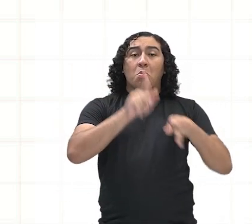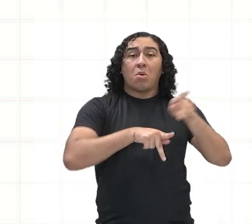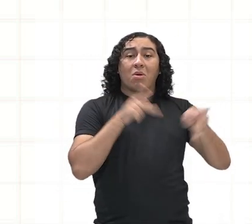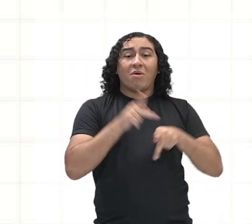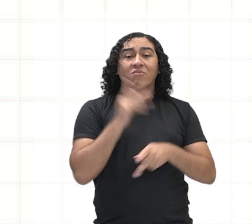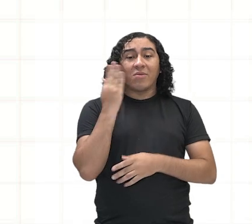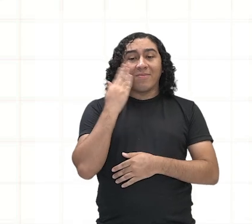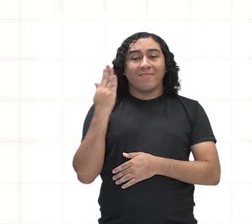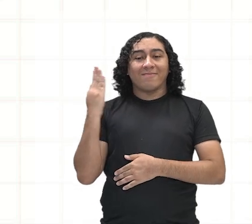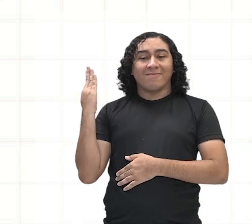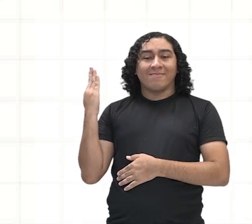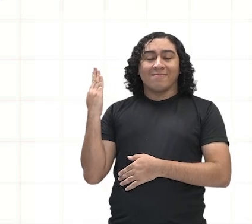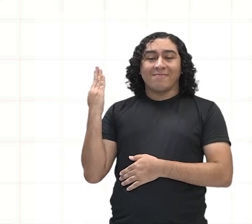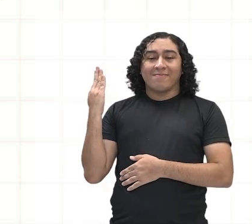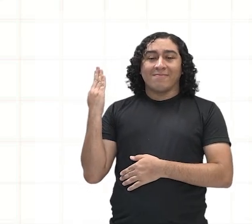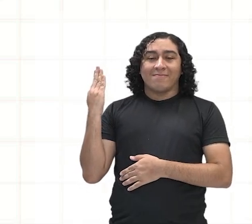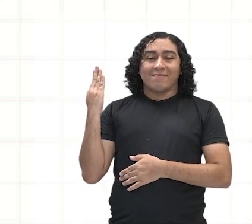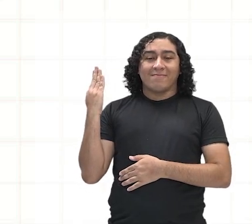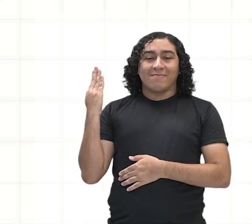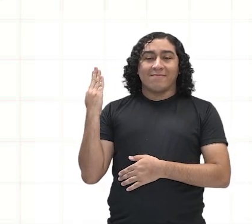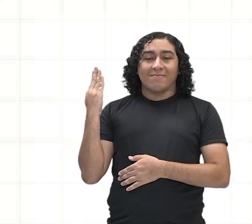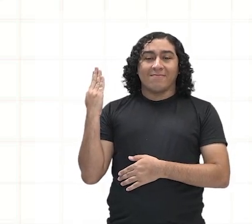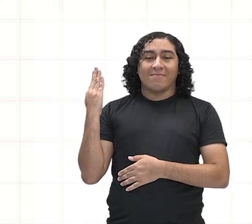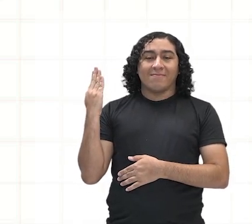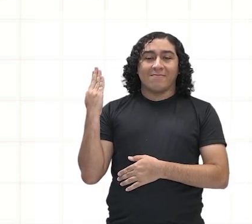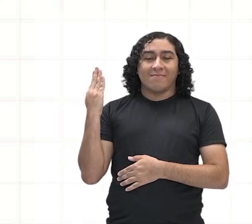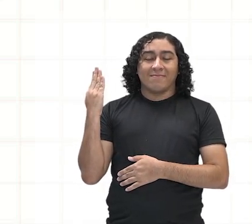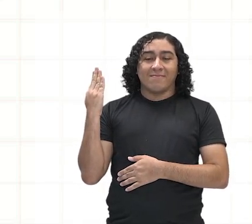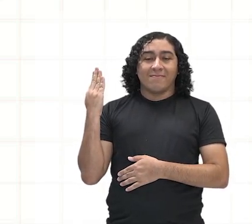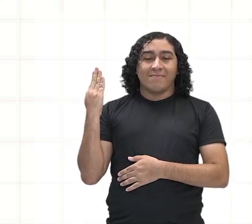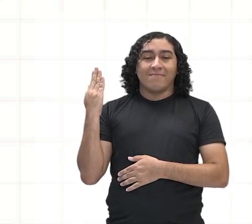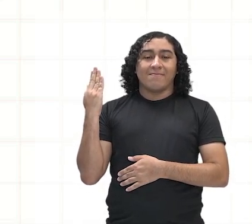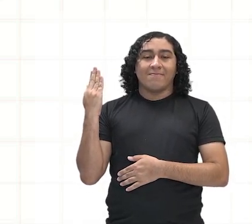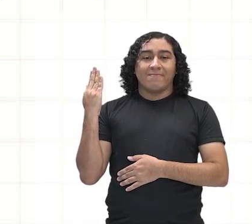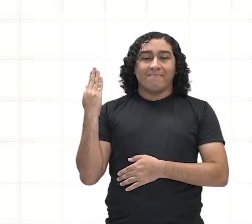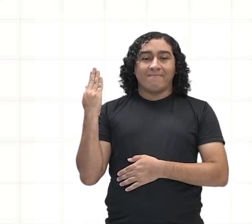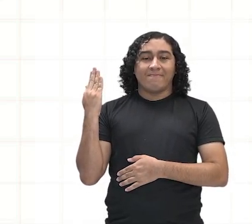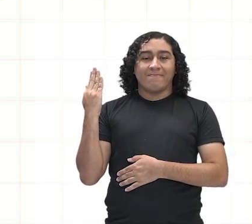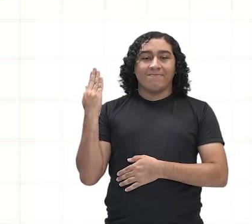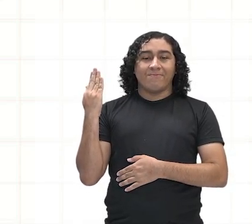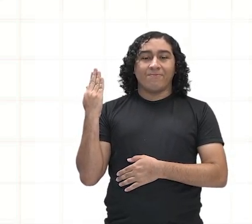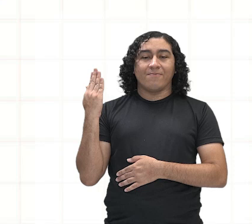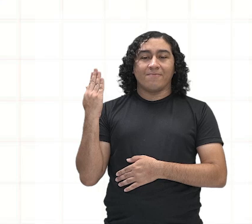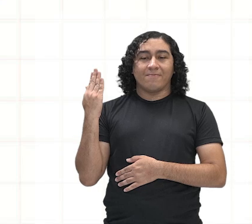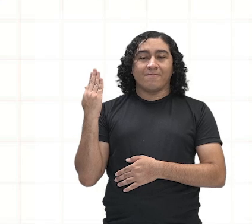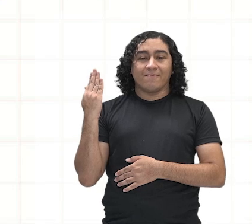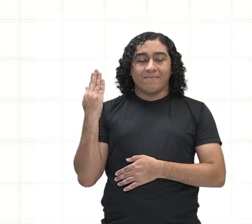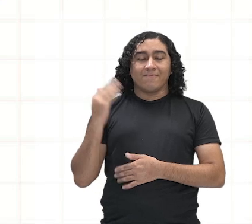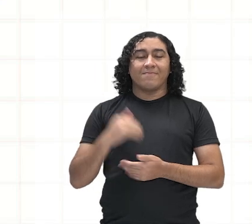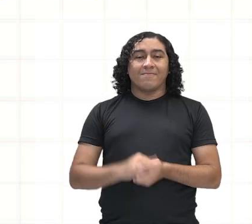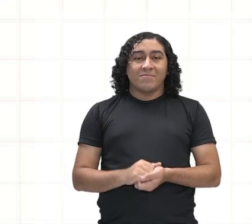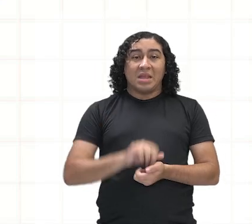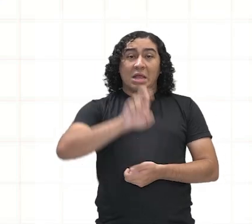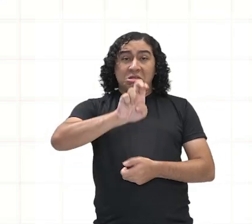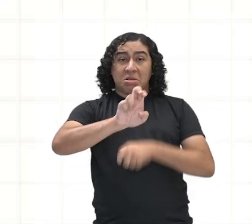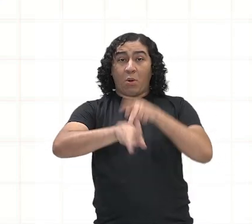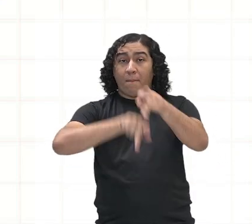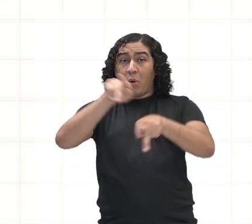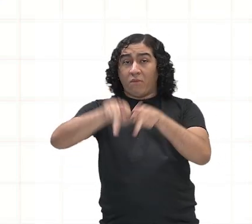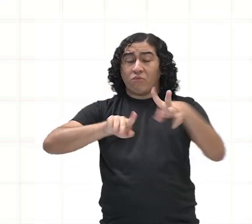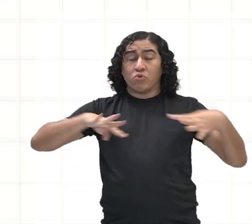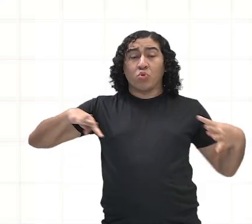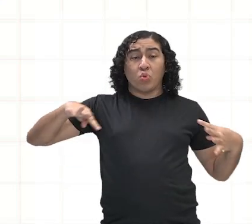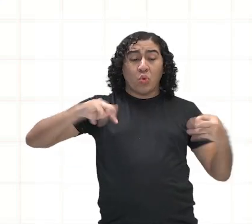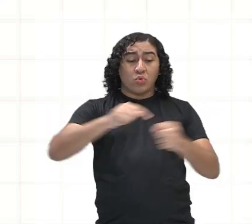aqueus, os jônios, os eólios e os dórios. Todos esses povos